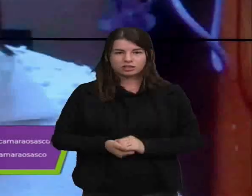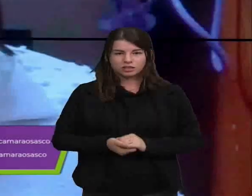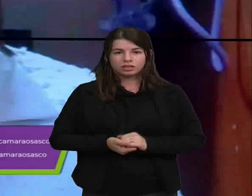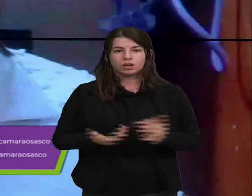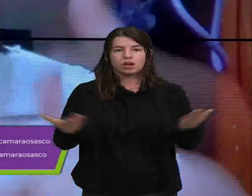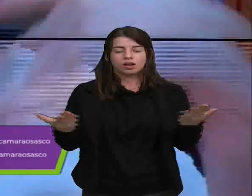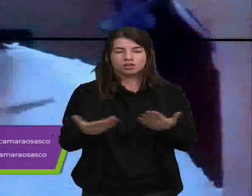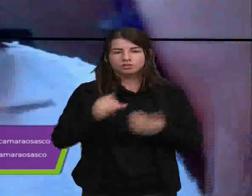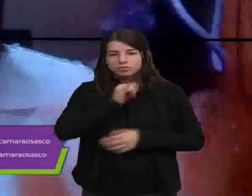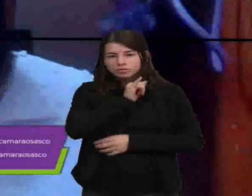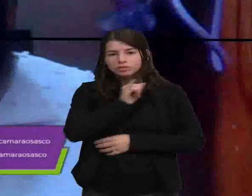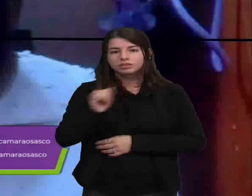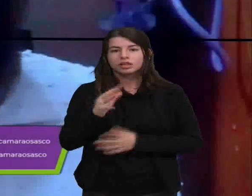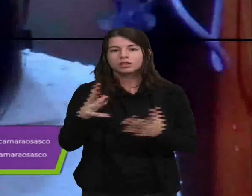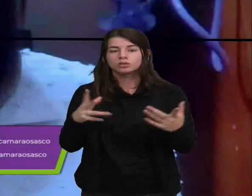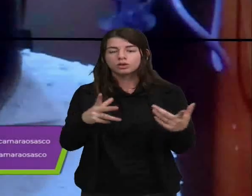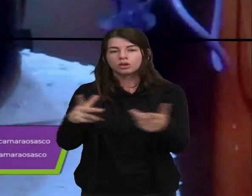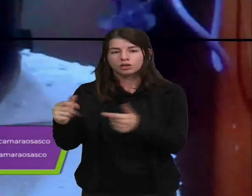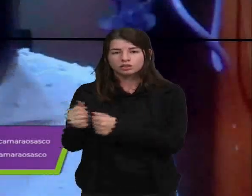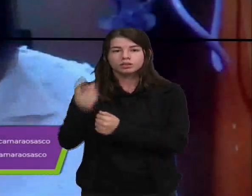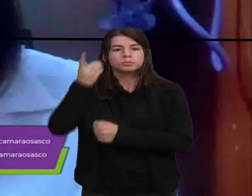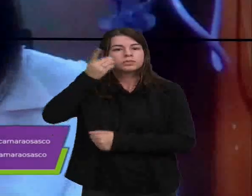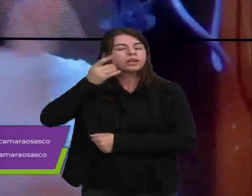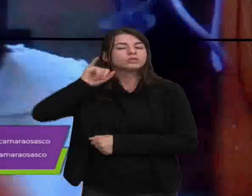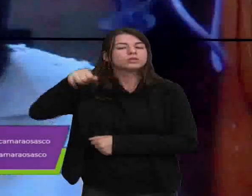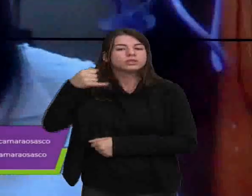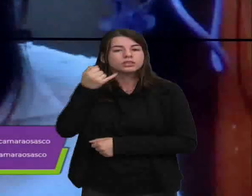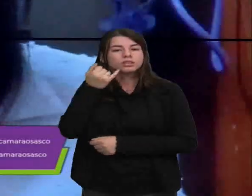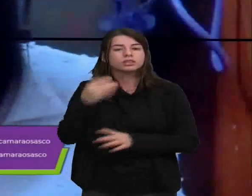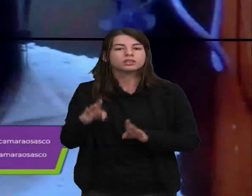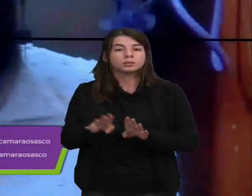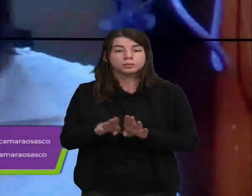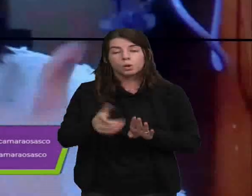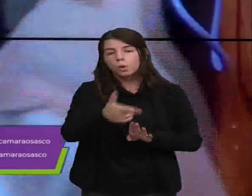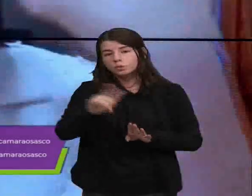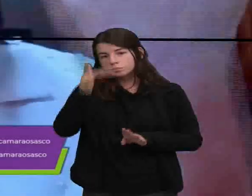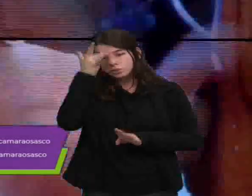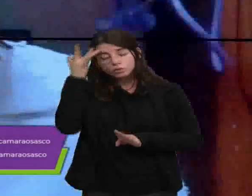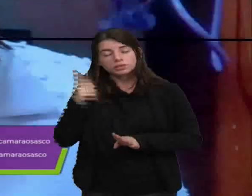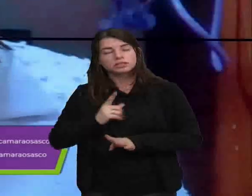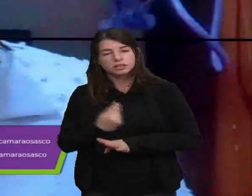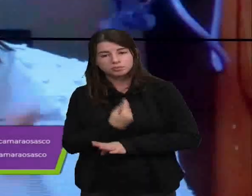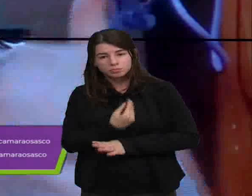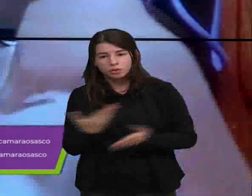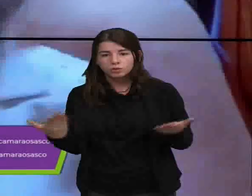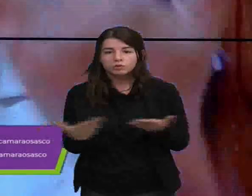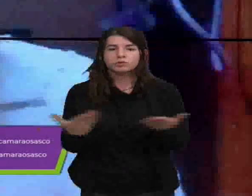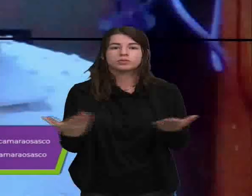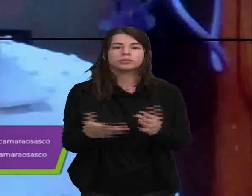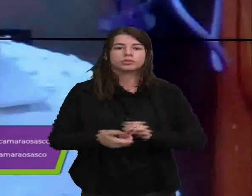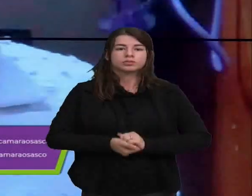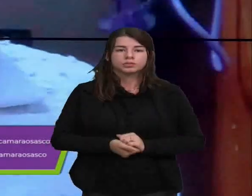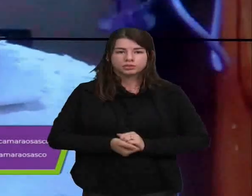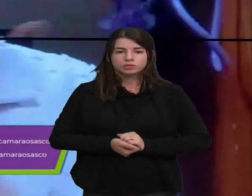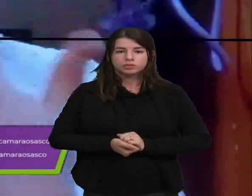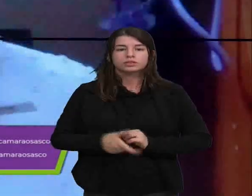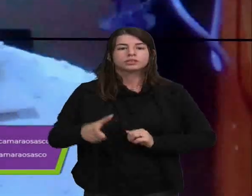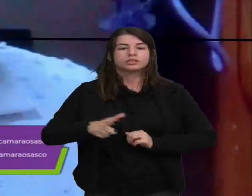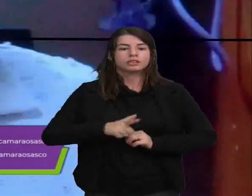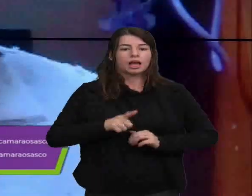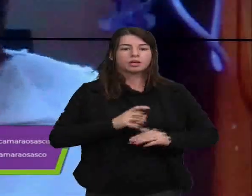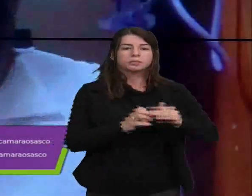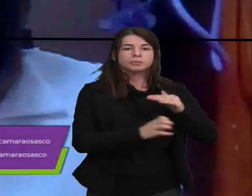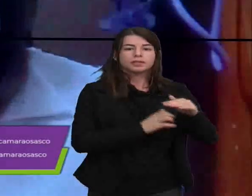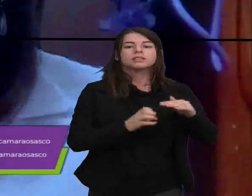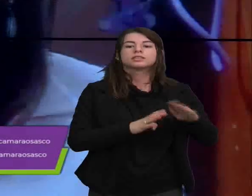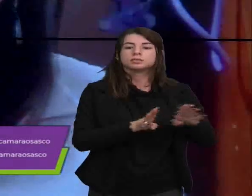espaço saudar a vereadora Juliana do Ativose todos os demais parlamentares movimentos os cintaema e ativistas